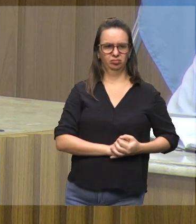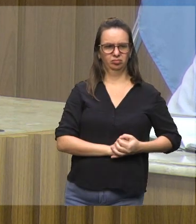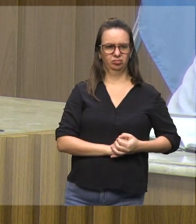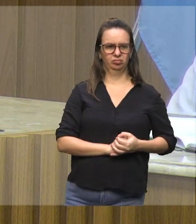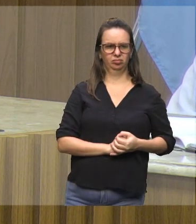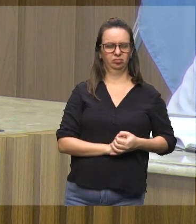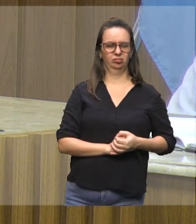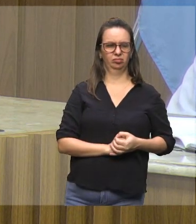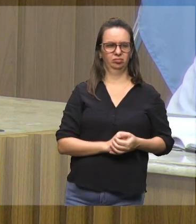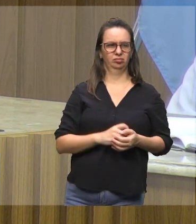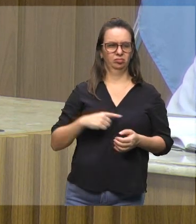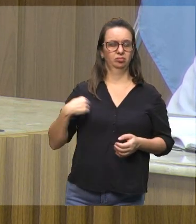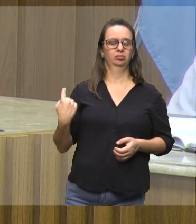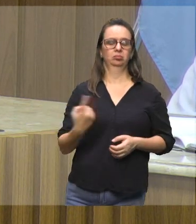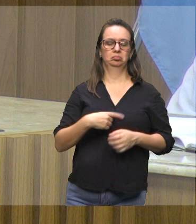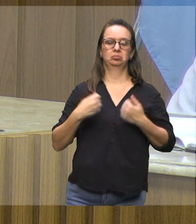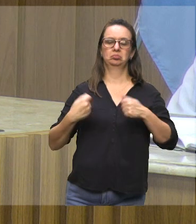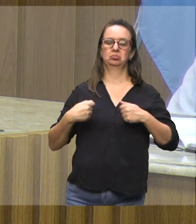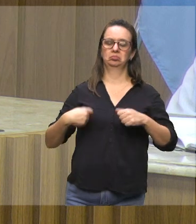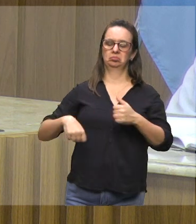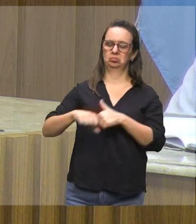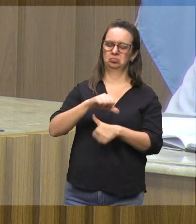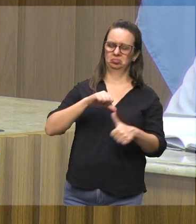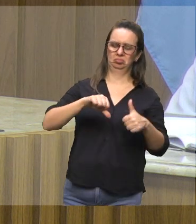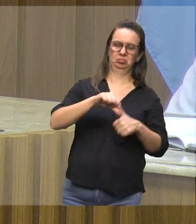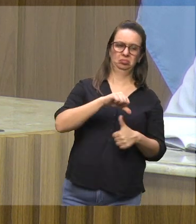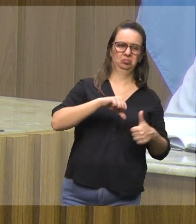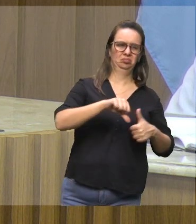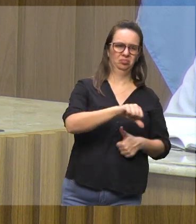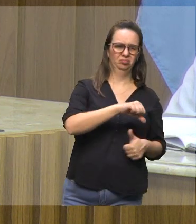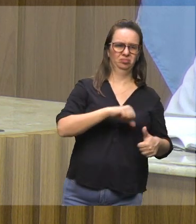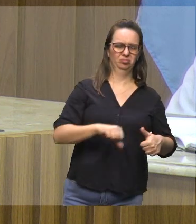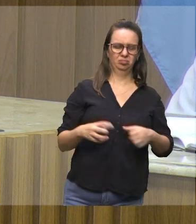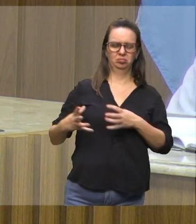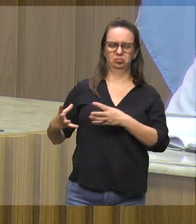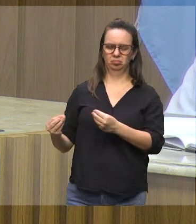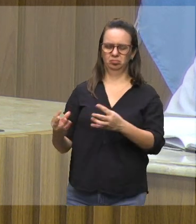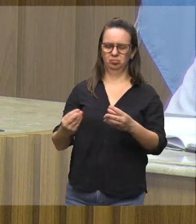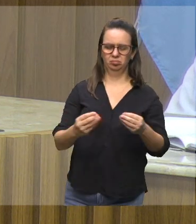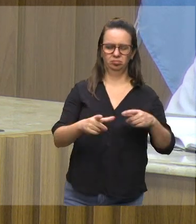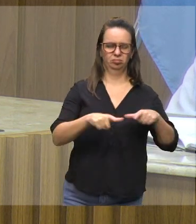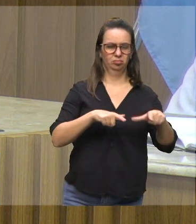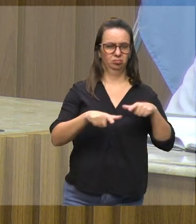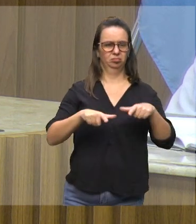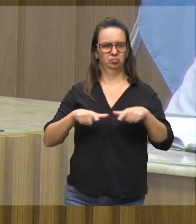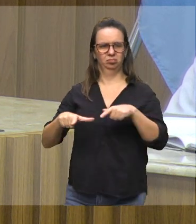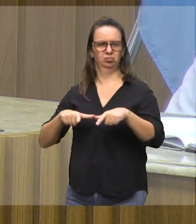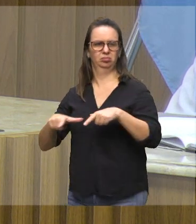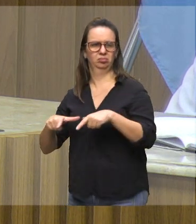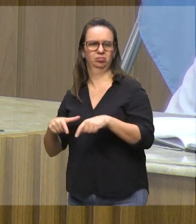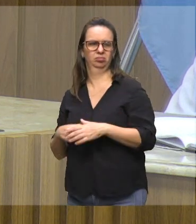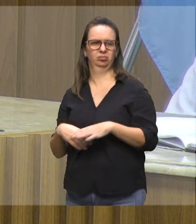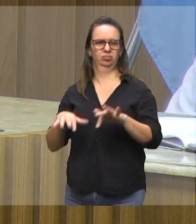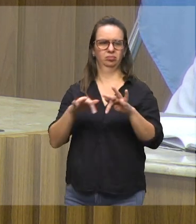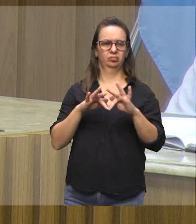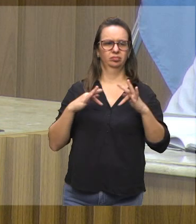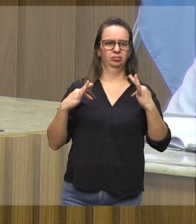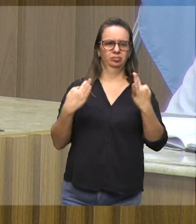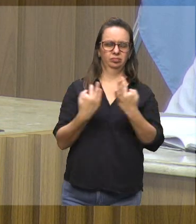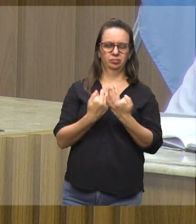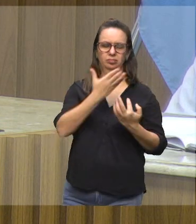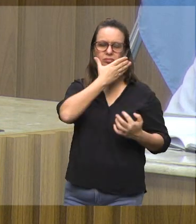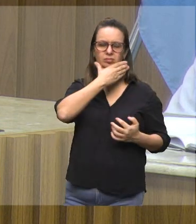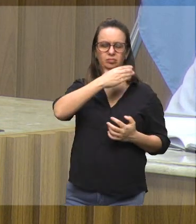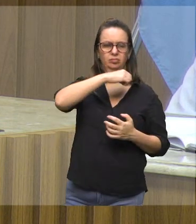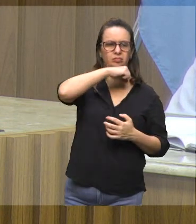Então, nós precisamos reverter isso. Muita conscientização, com muito trabalho, com as famílias, com os pais.